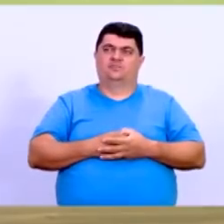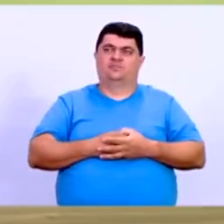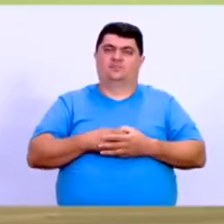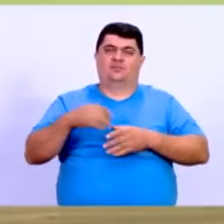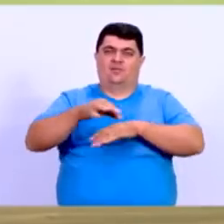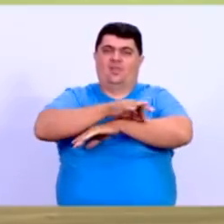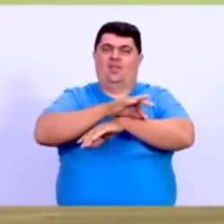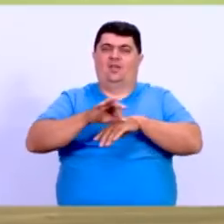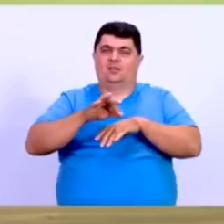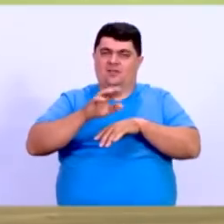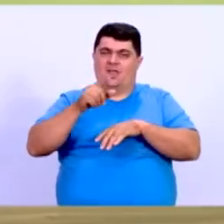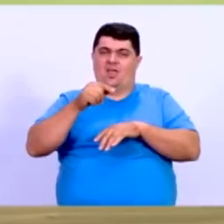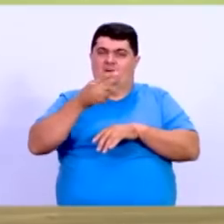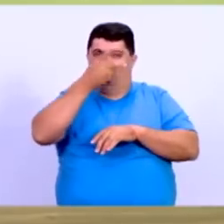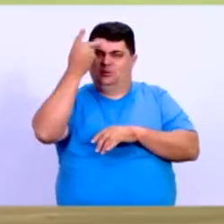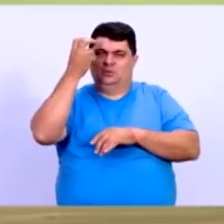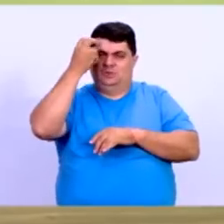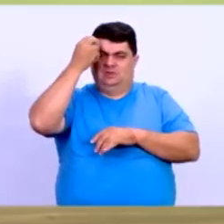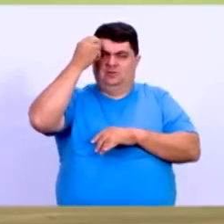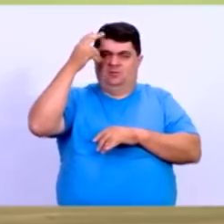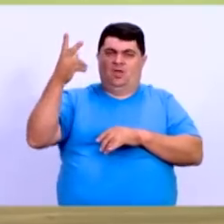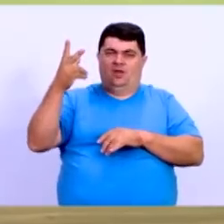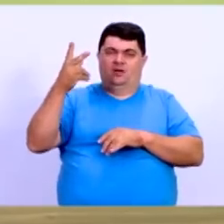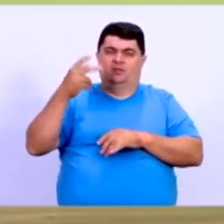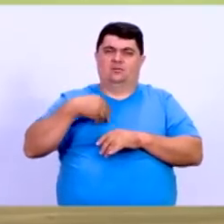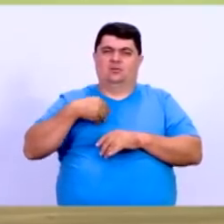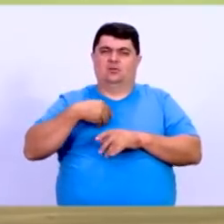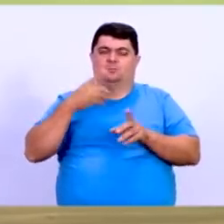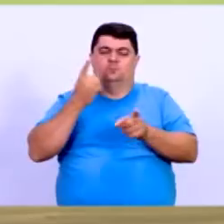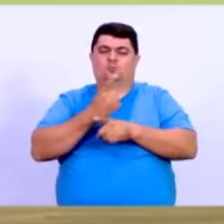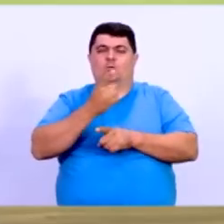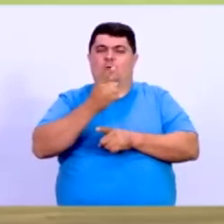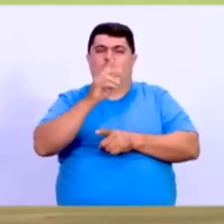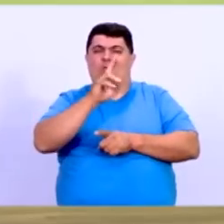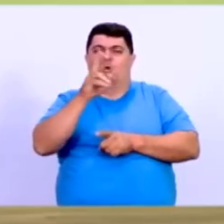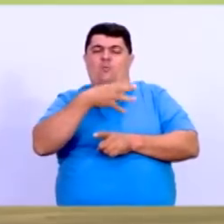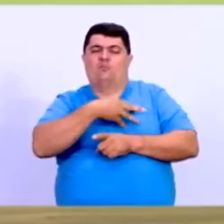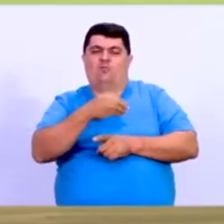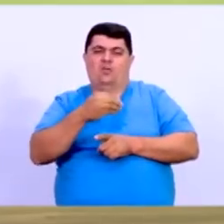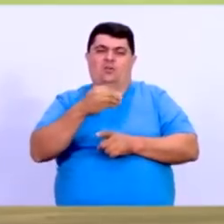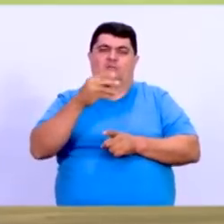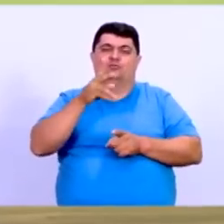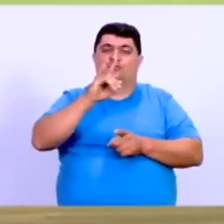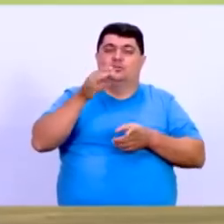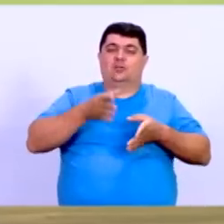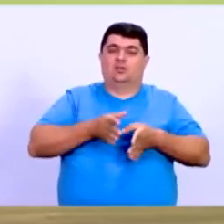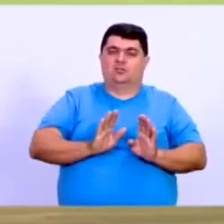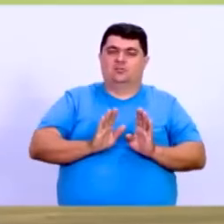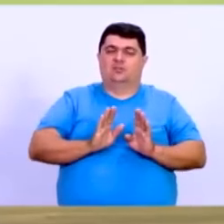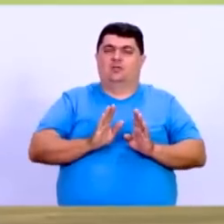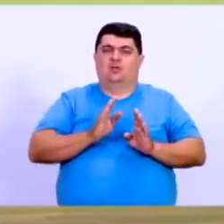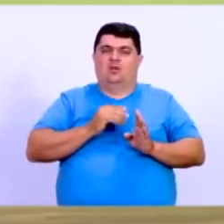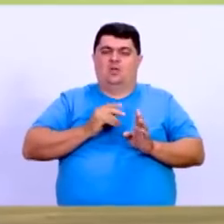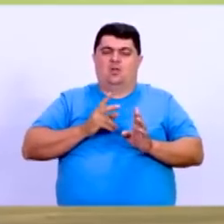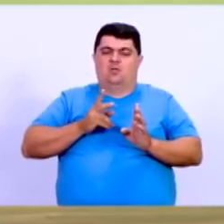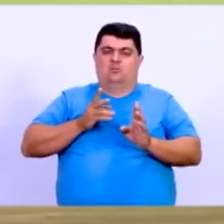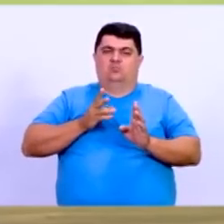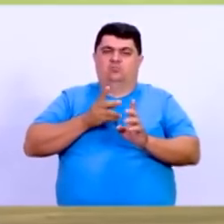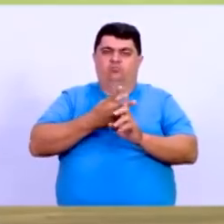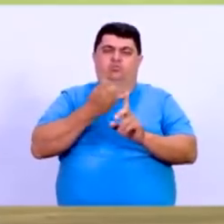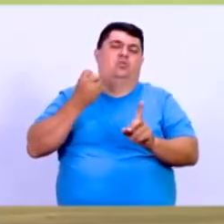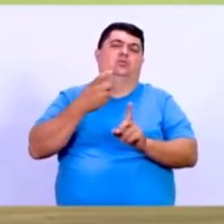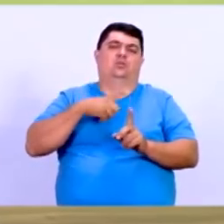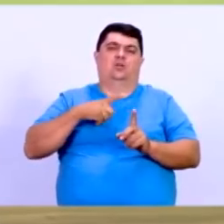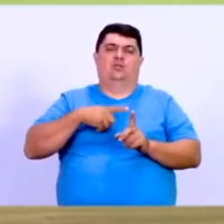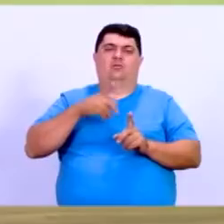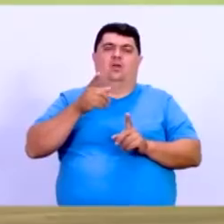aquele esperto, ou seja, que ele vai lá e descobre o nome do seu filho, data de nascimento. Então ele não invade a segurança, ele descobre